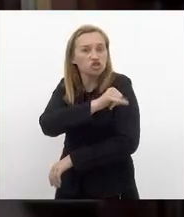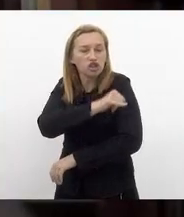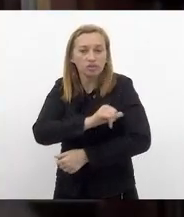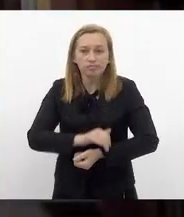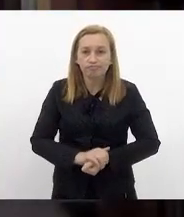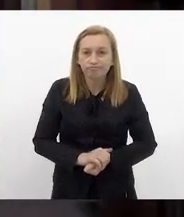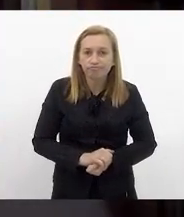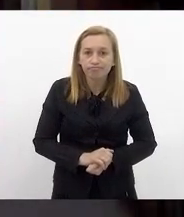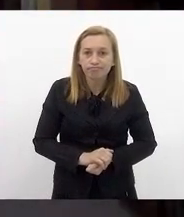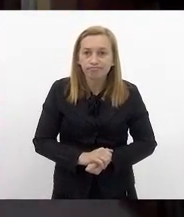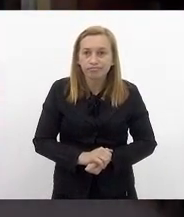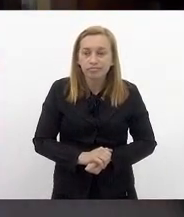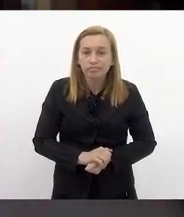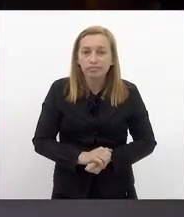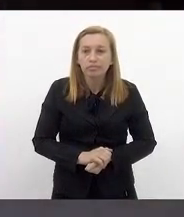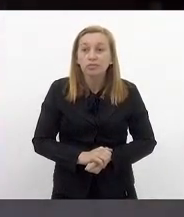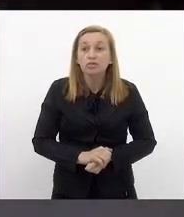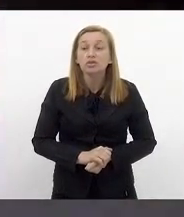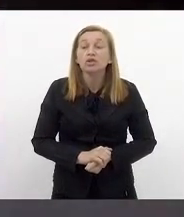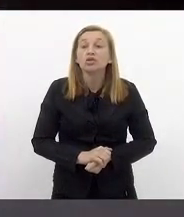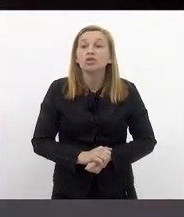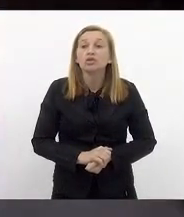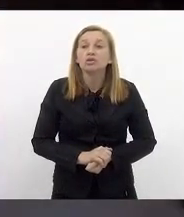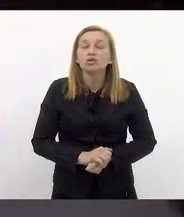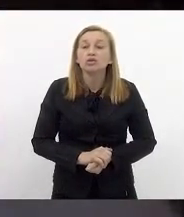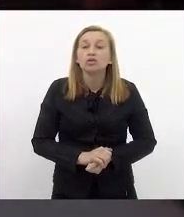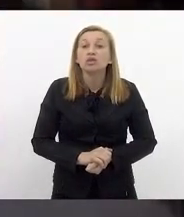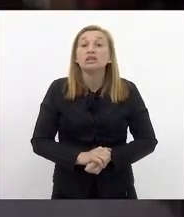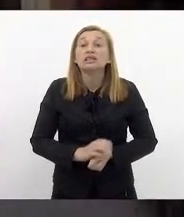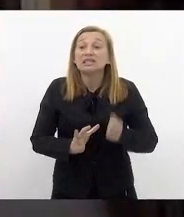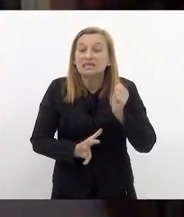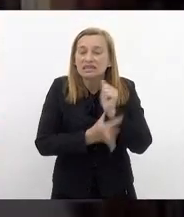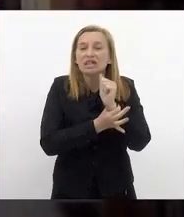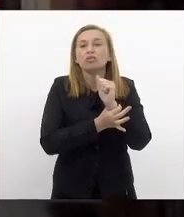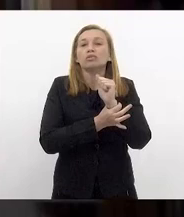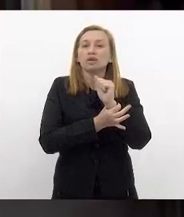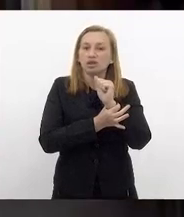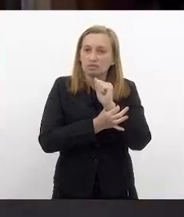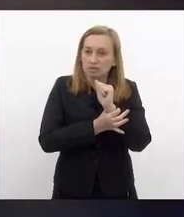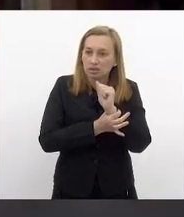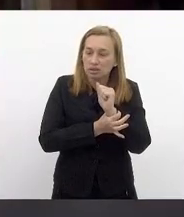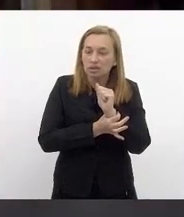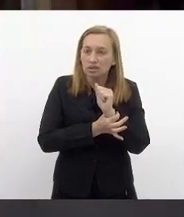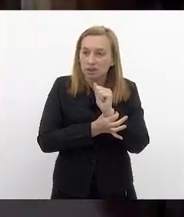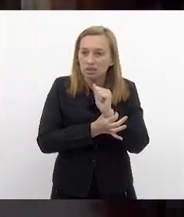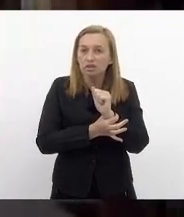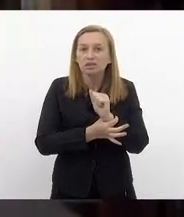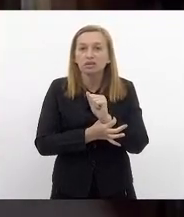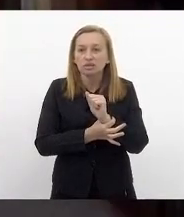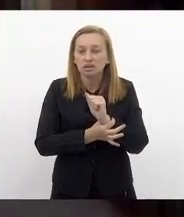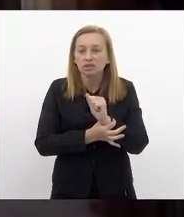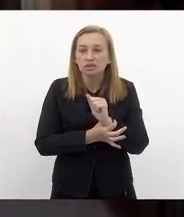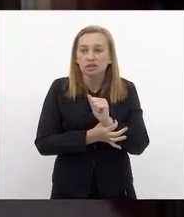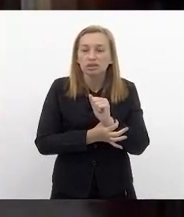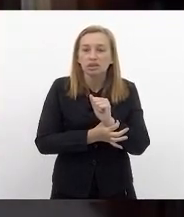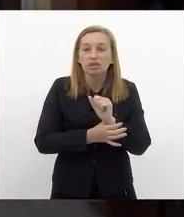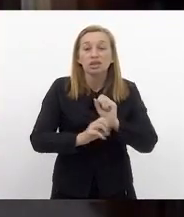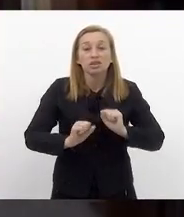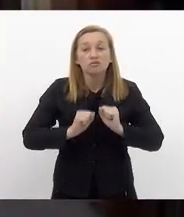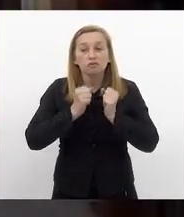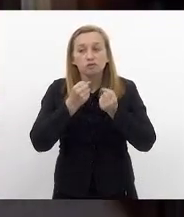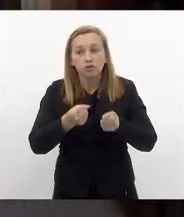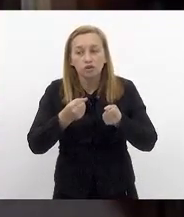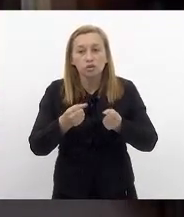Janeiro. Onde esteja garantido os interesses, a defesa dos